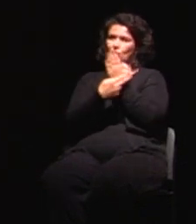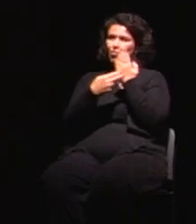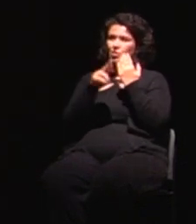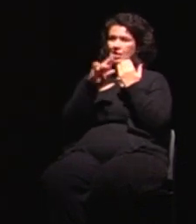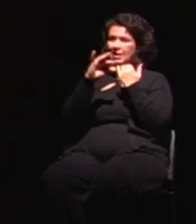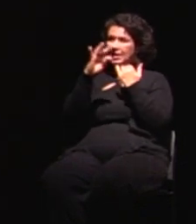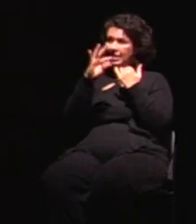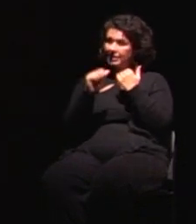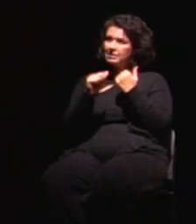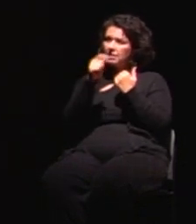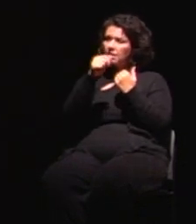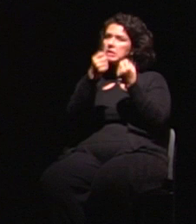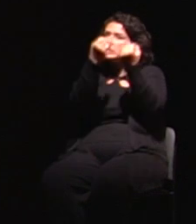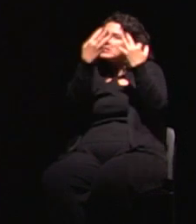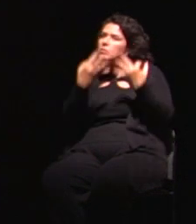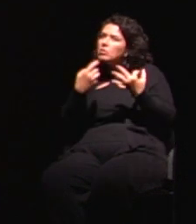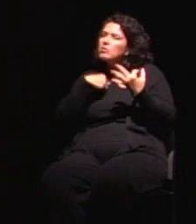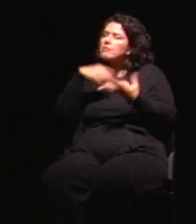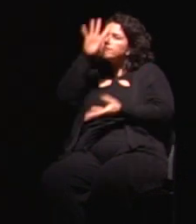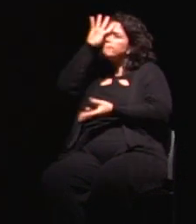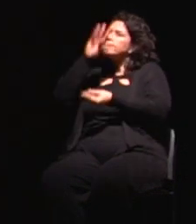para ler Stefania nesse registro.